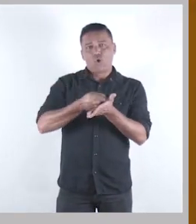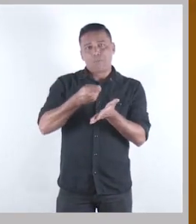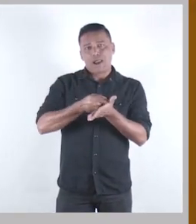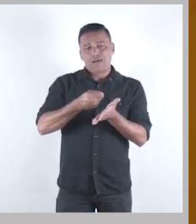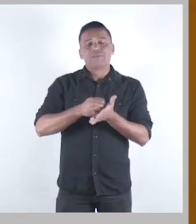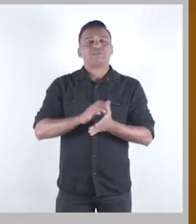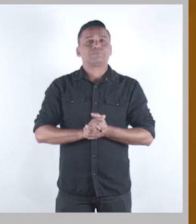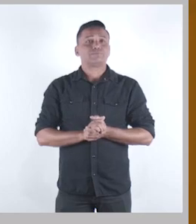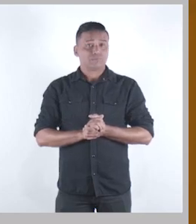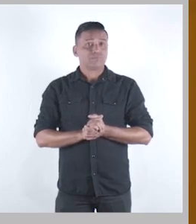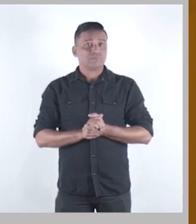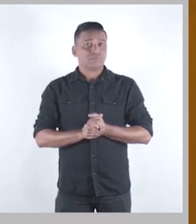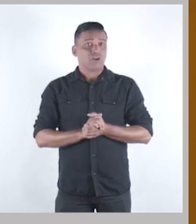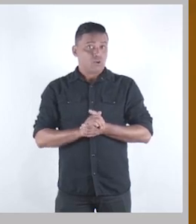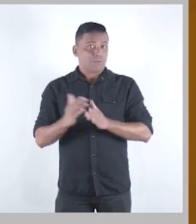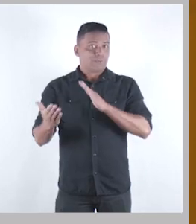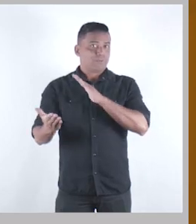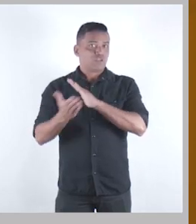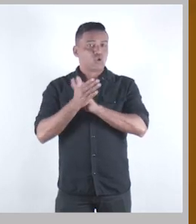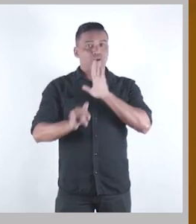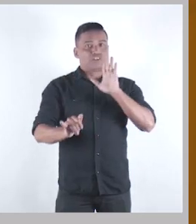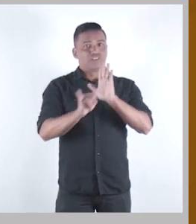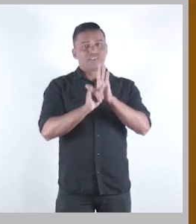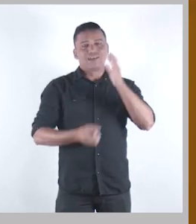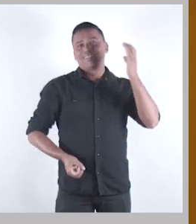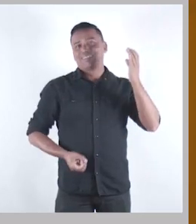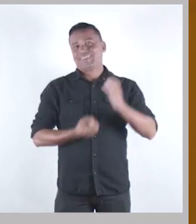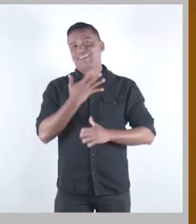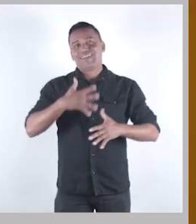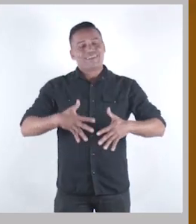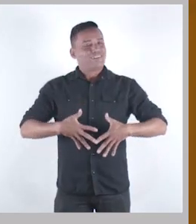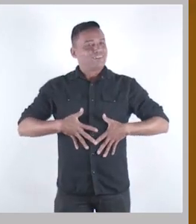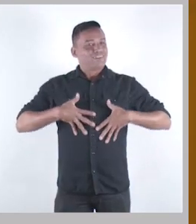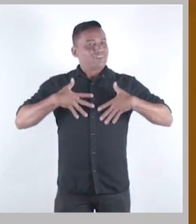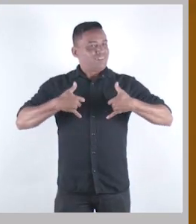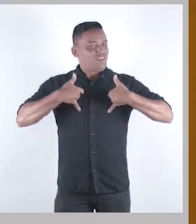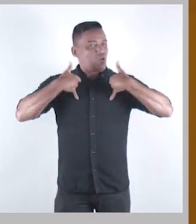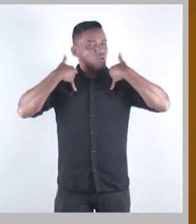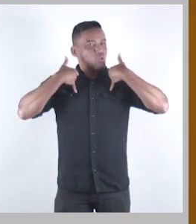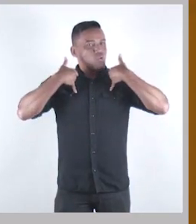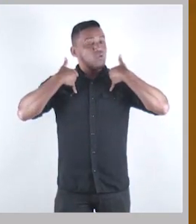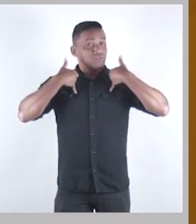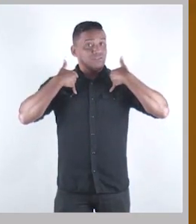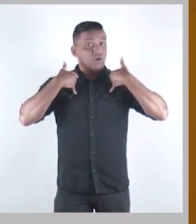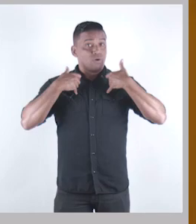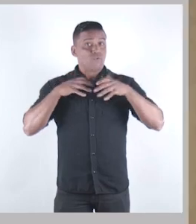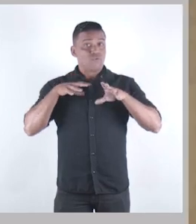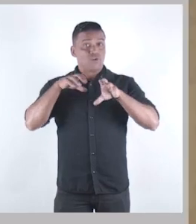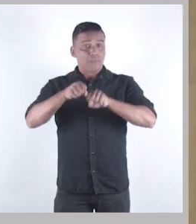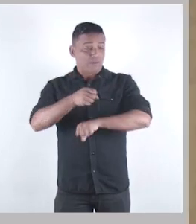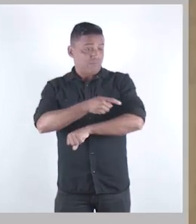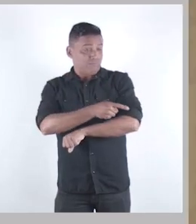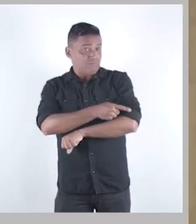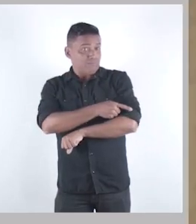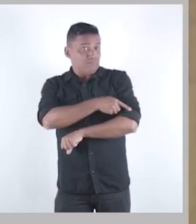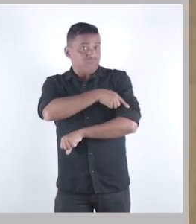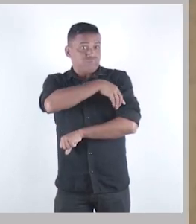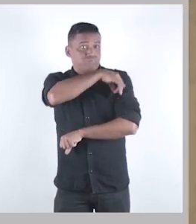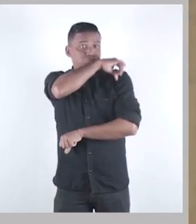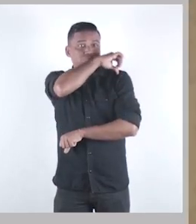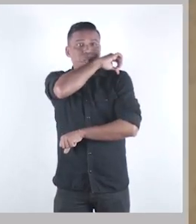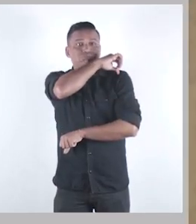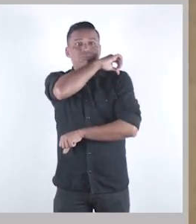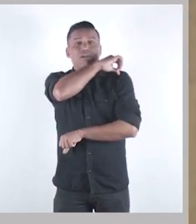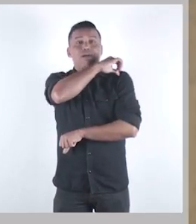e com grandíssimo orgulho, com grandíssimo orgulho. Portanto, fiz a escola primária aqui, supervisionada